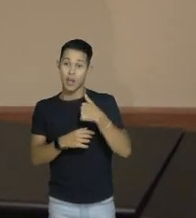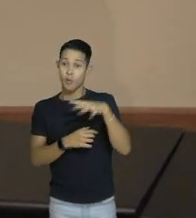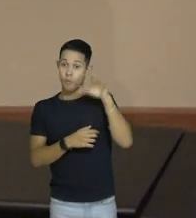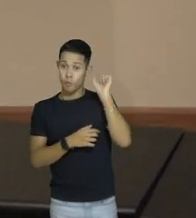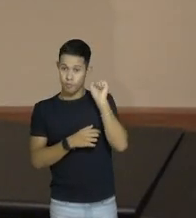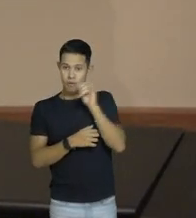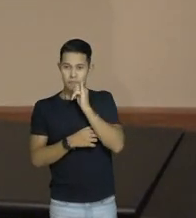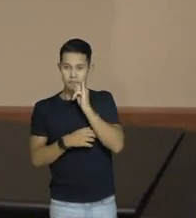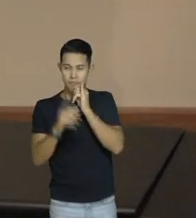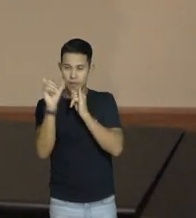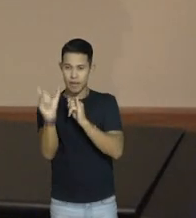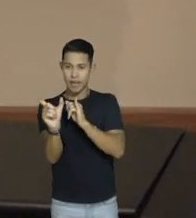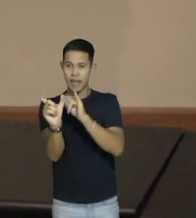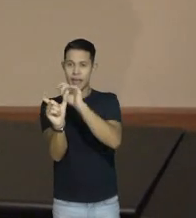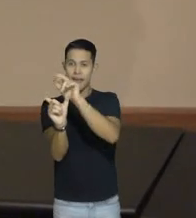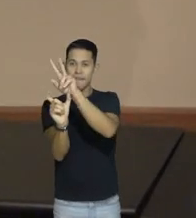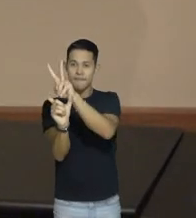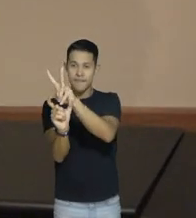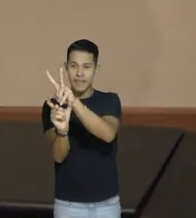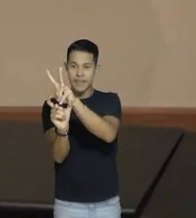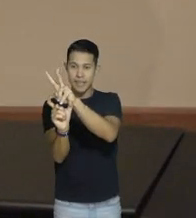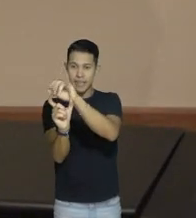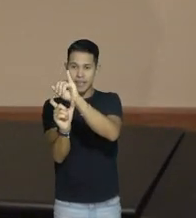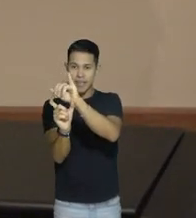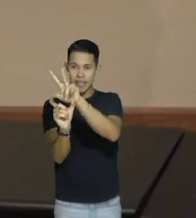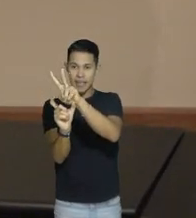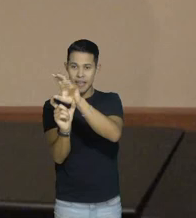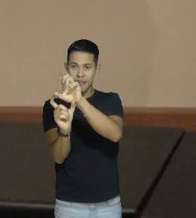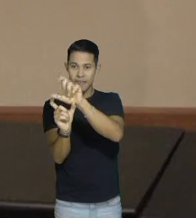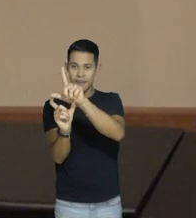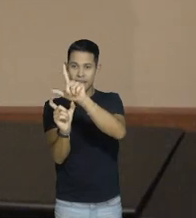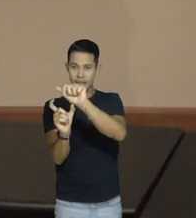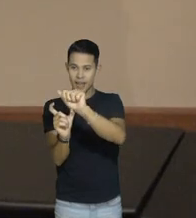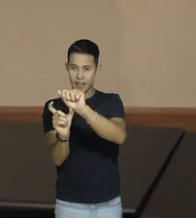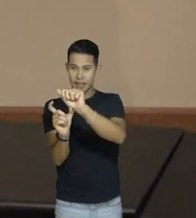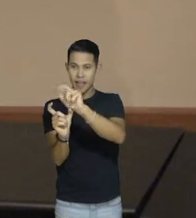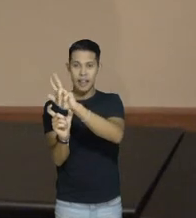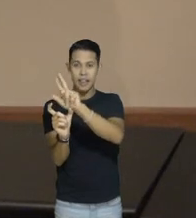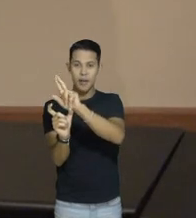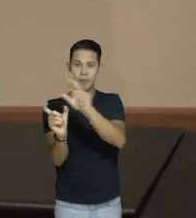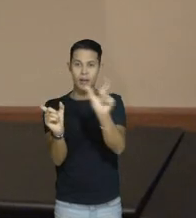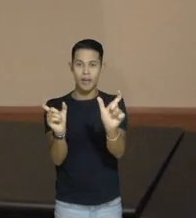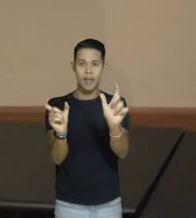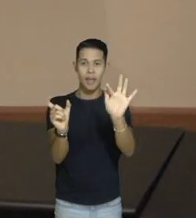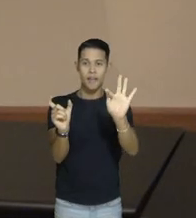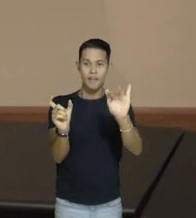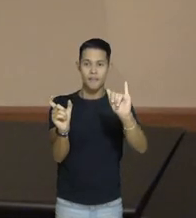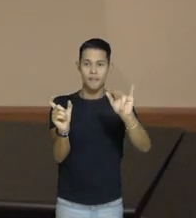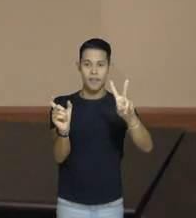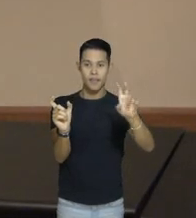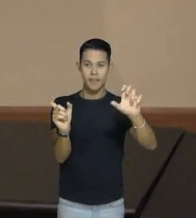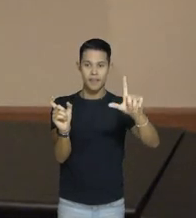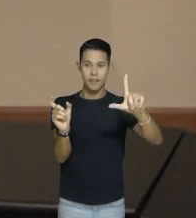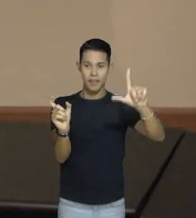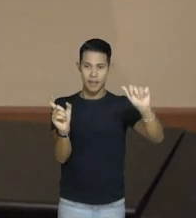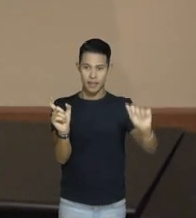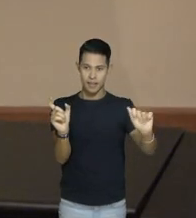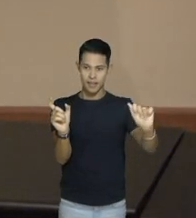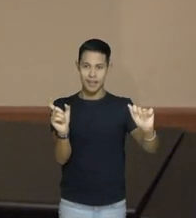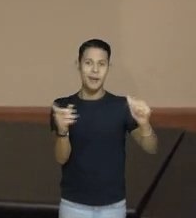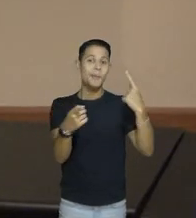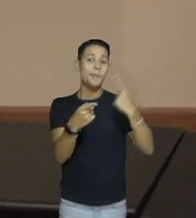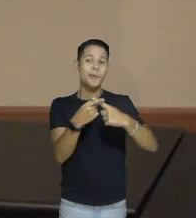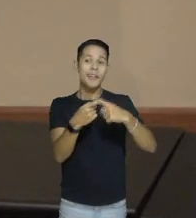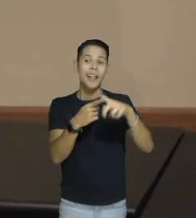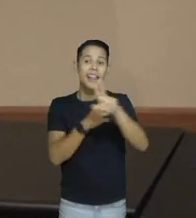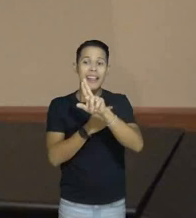fivela, mas eu ouço bem. A minha audição está boa, porque a questão não está no